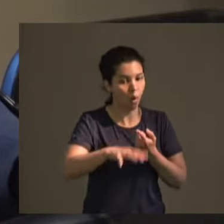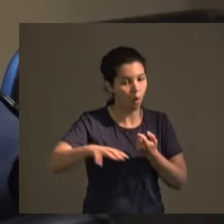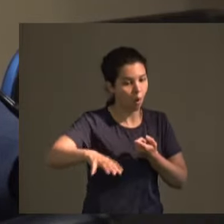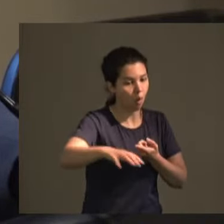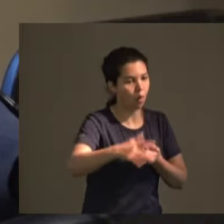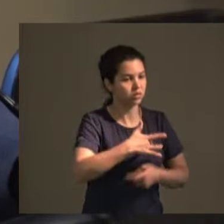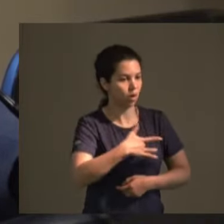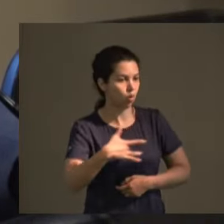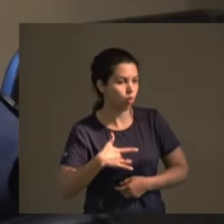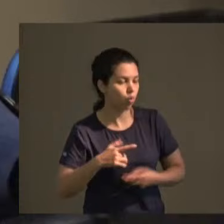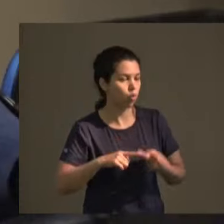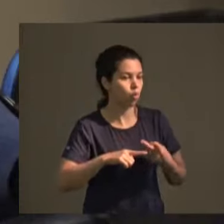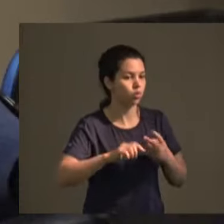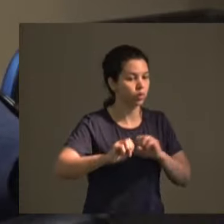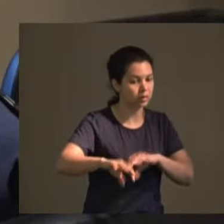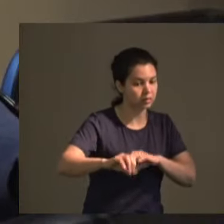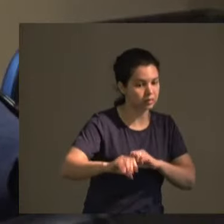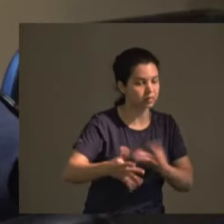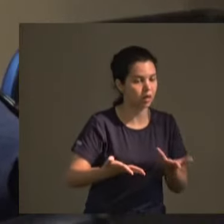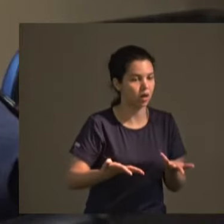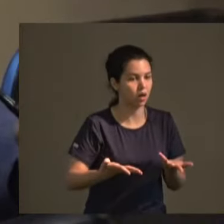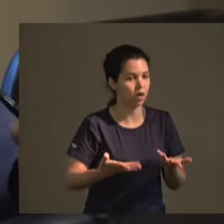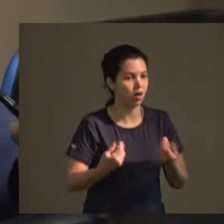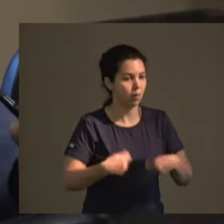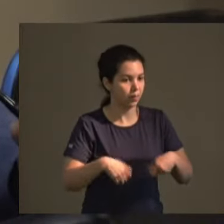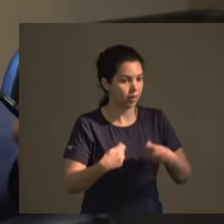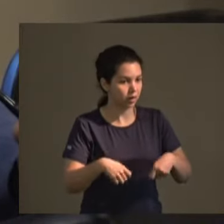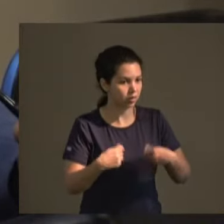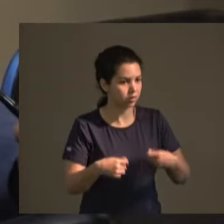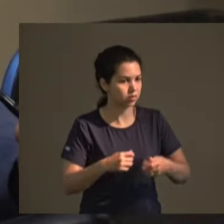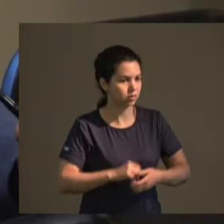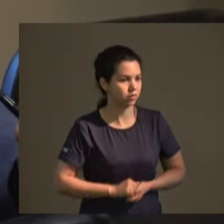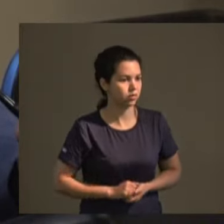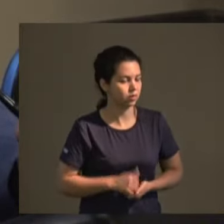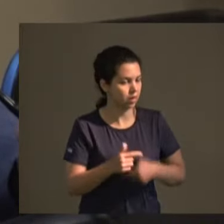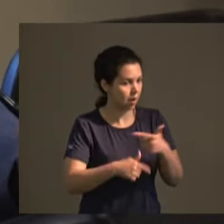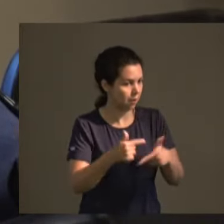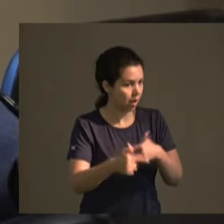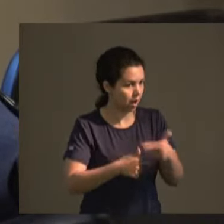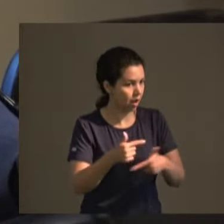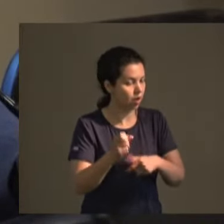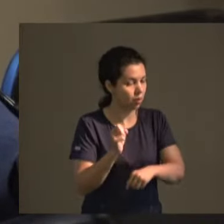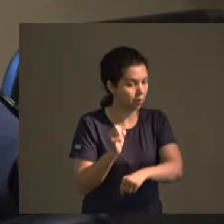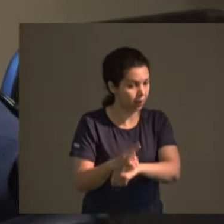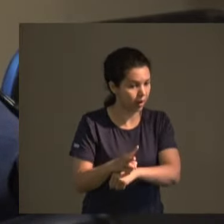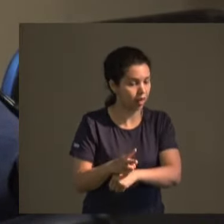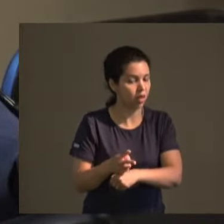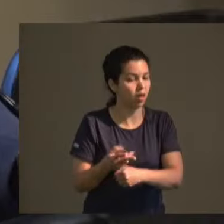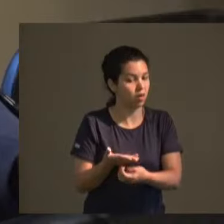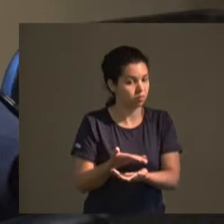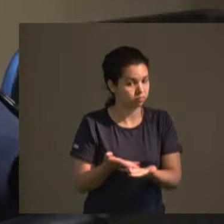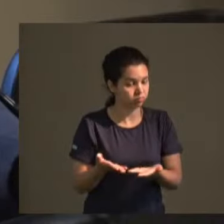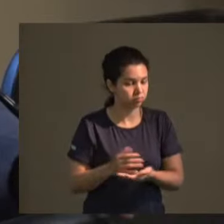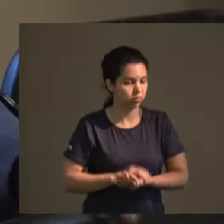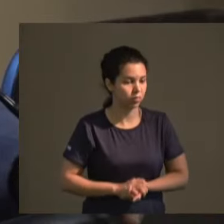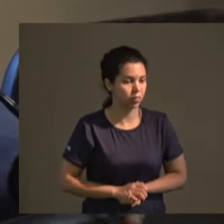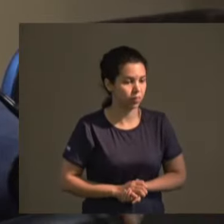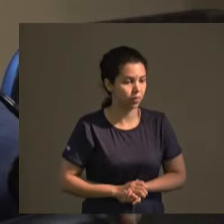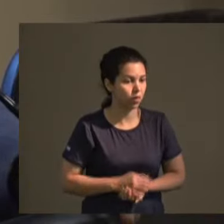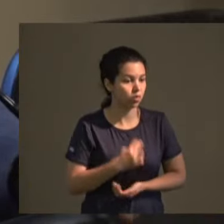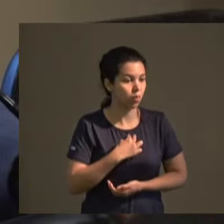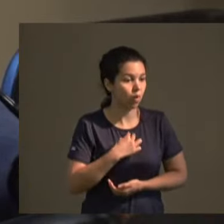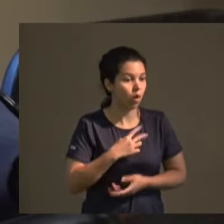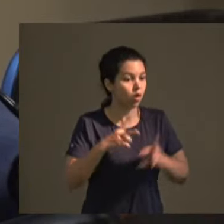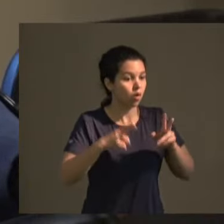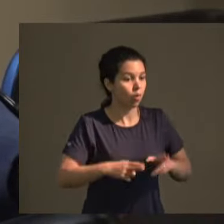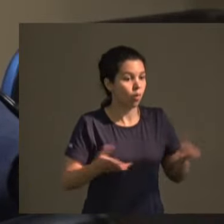com a educação, com as políticas de trabalho e emprego, e... não ser como se faz